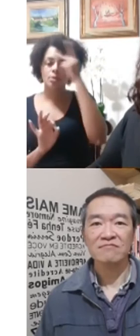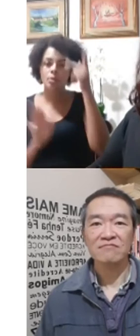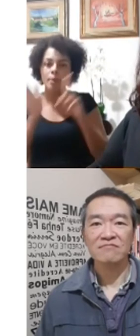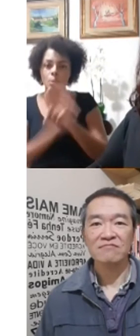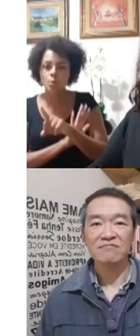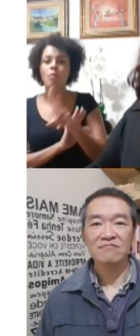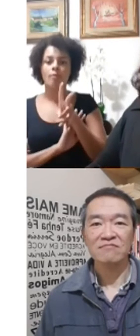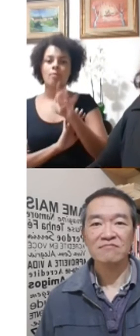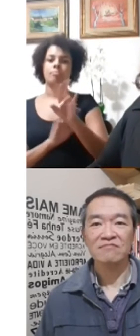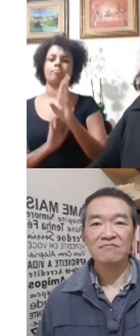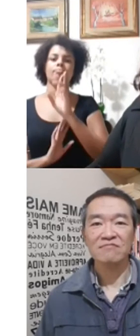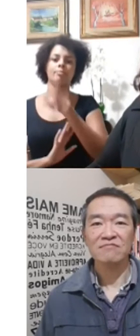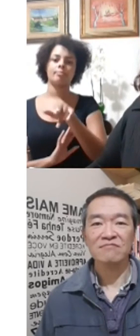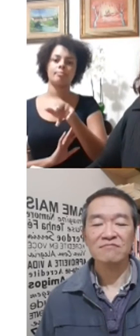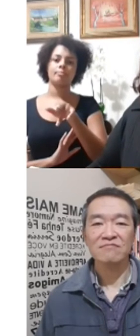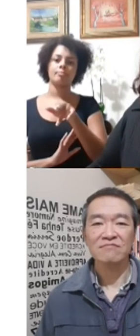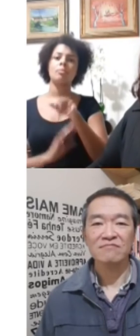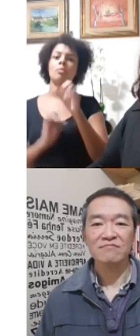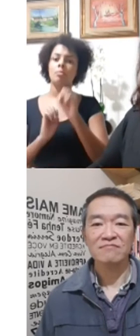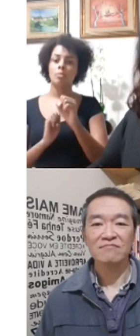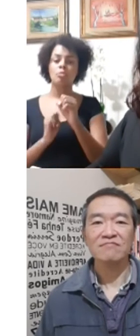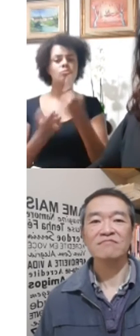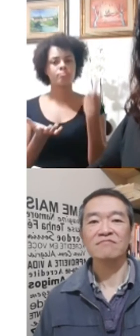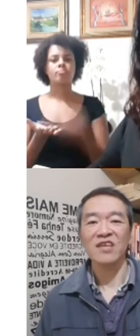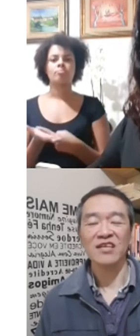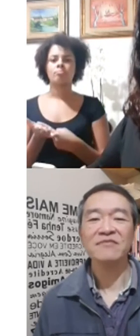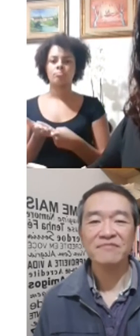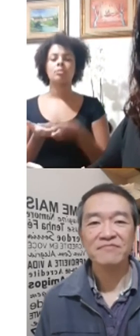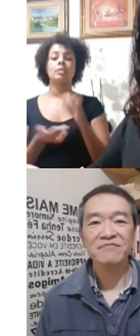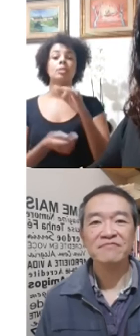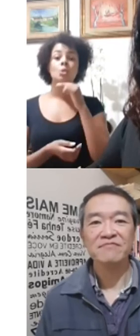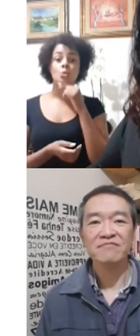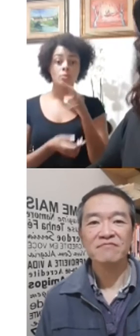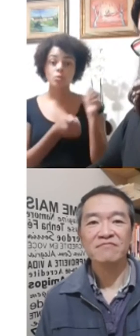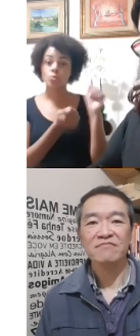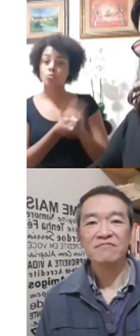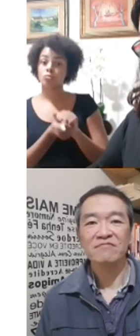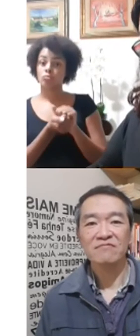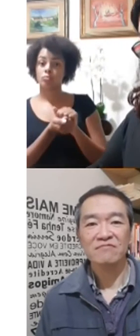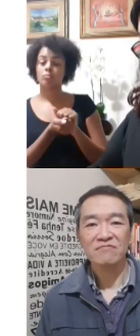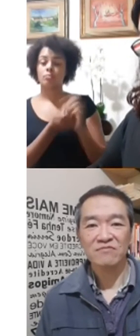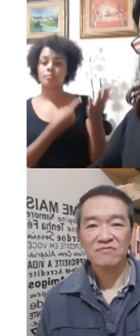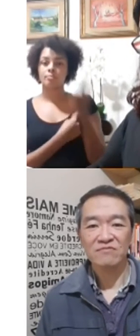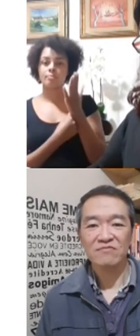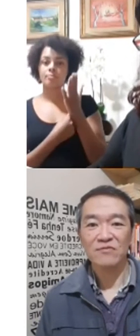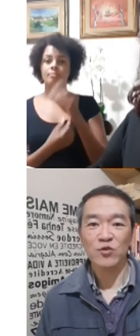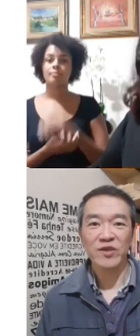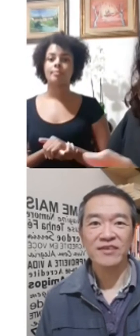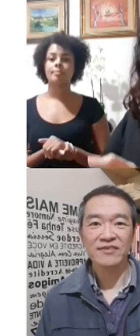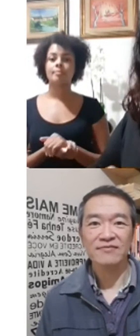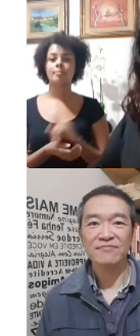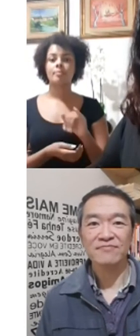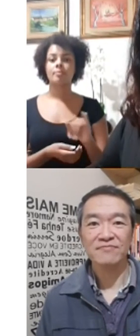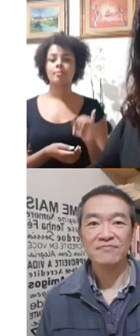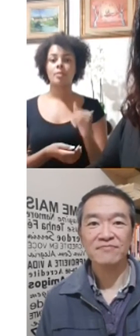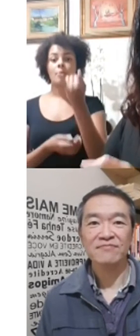respostas. Peço você esse compromisso comigo, Ricardo, né? O que eu tiver dúvida, para que você me ajude também nas respostas. Tudo Aproveitar bem.